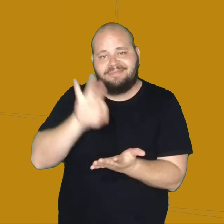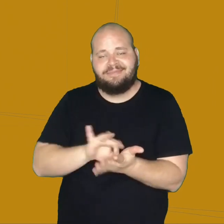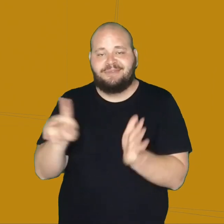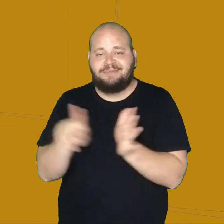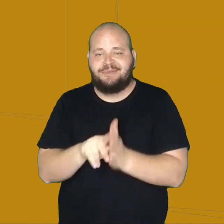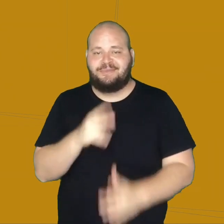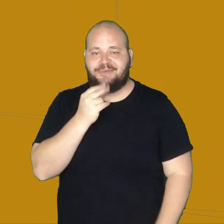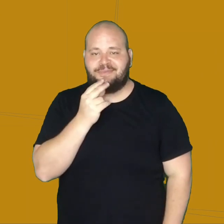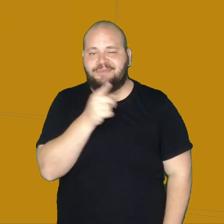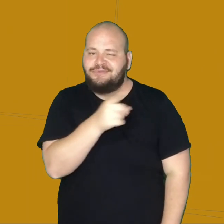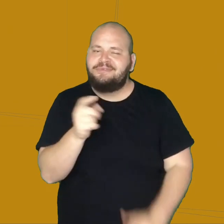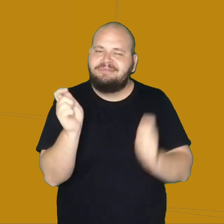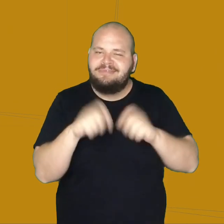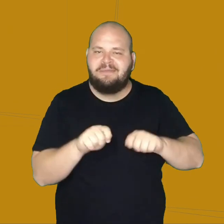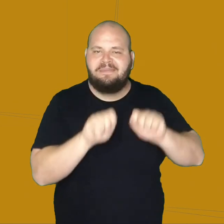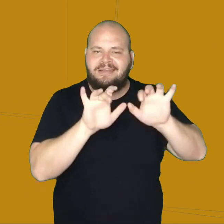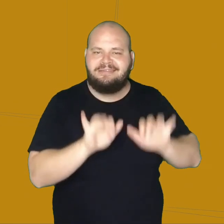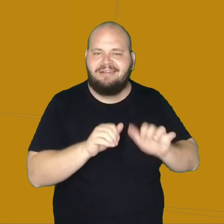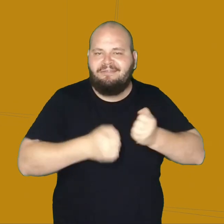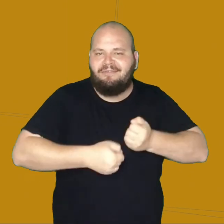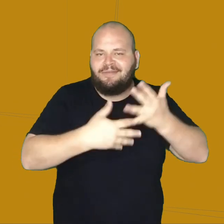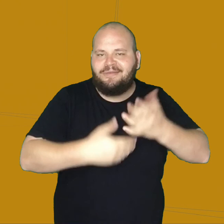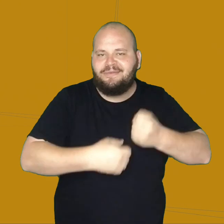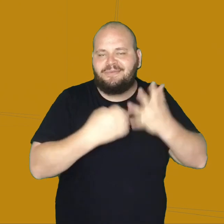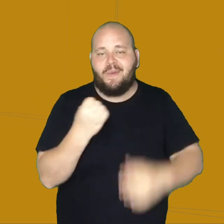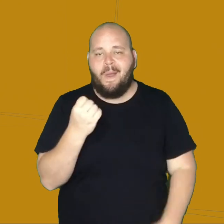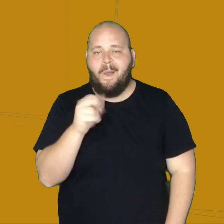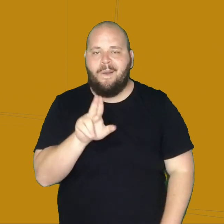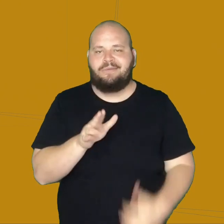diz assim: "Vede a diferença".